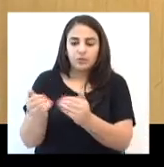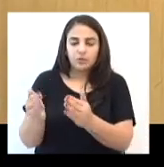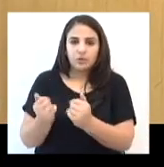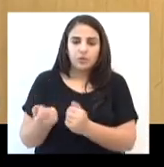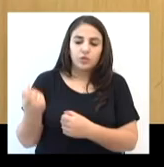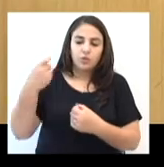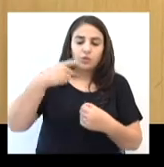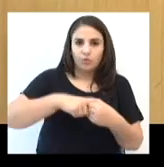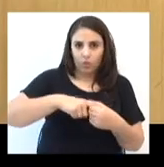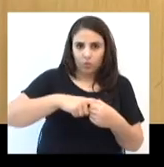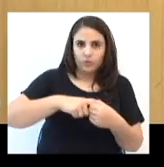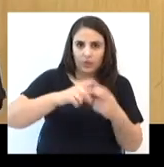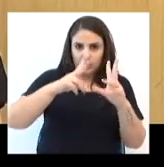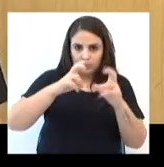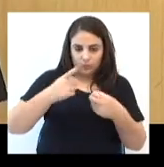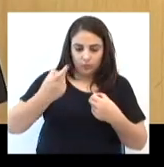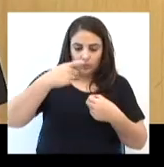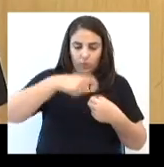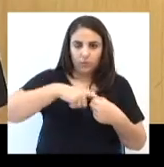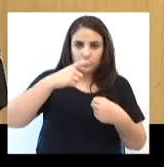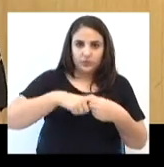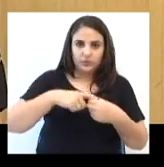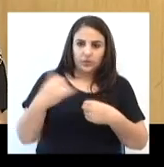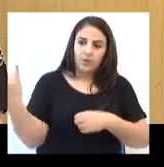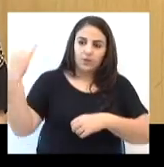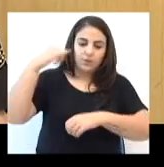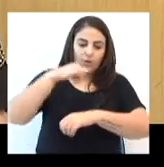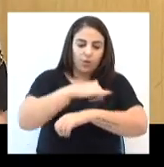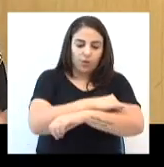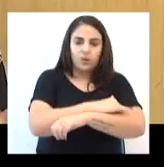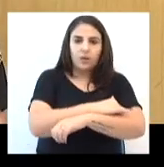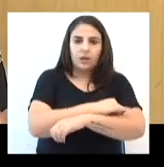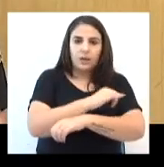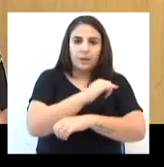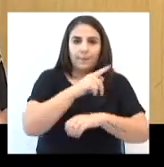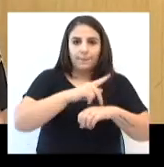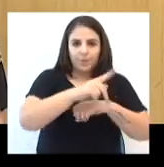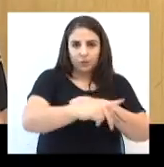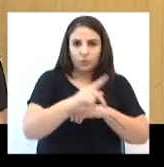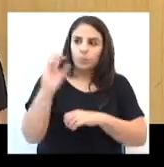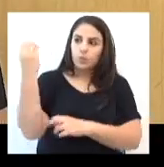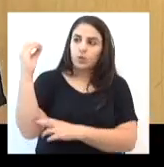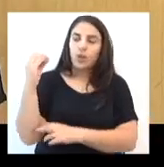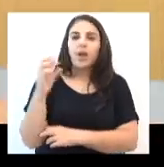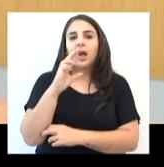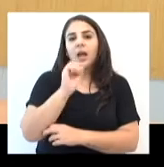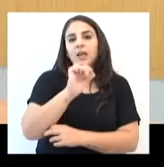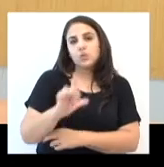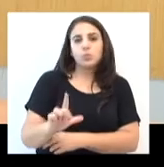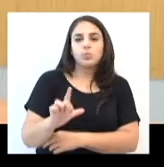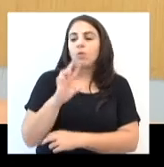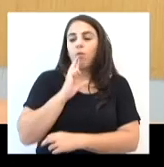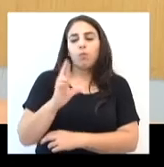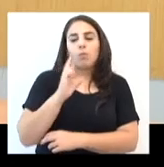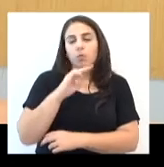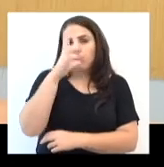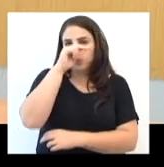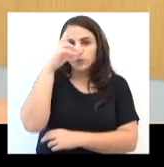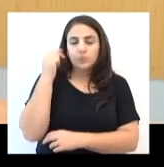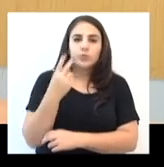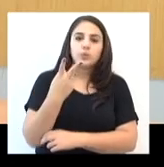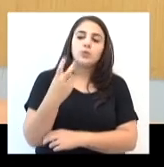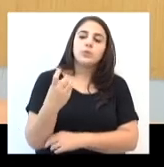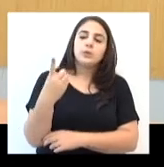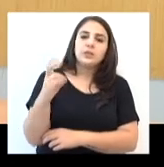voo direto entre Porto Alegre e Passo Fundo, a Azul não deu retorno ao município. Em 2015,